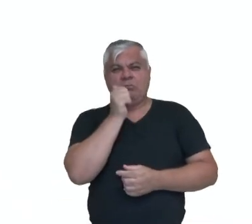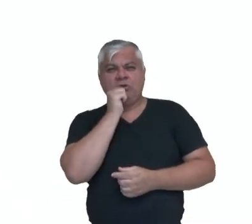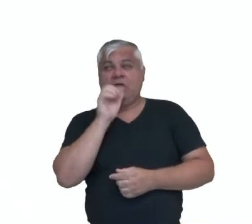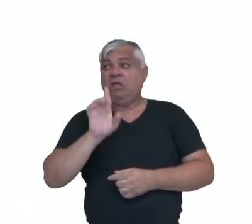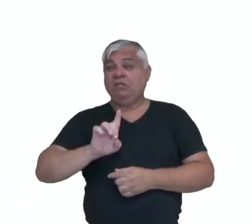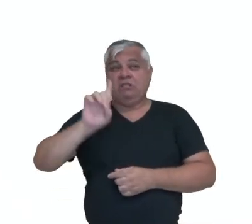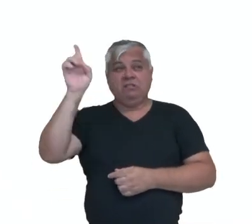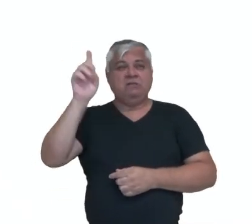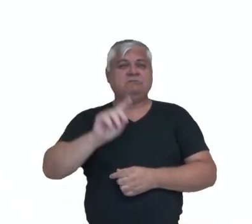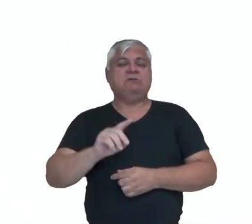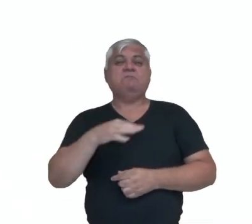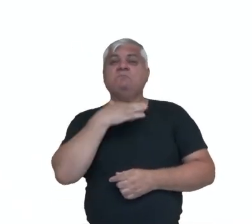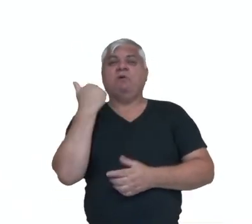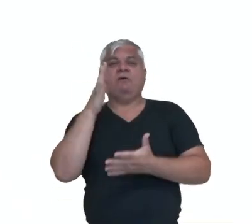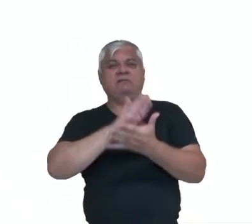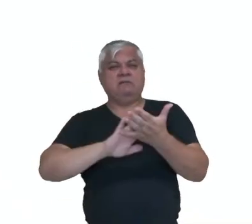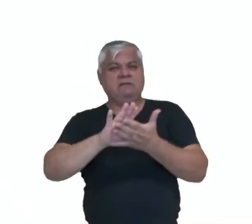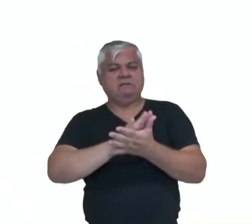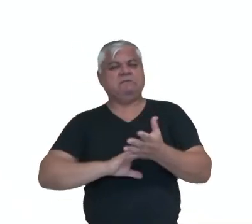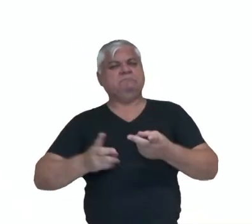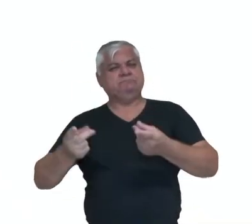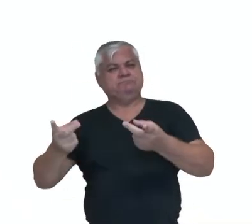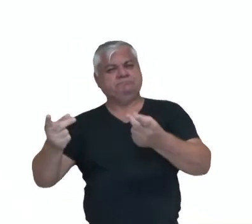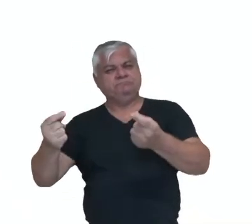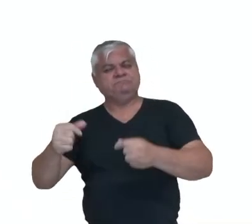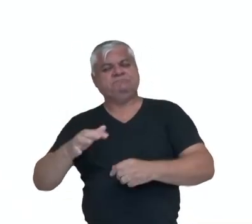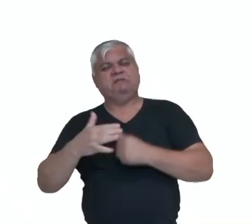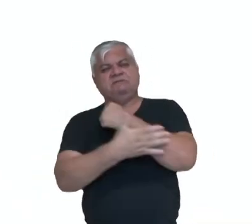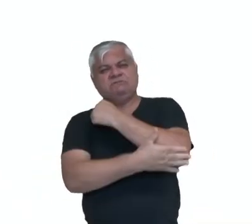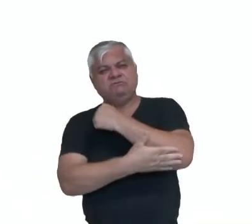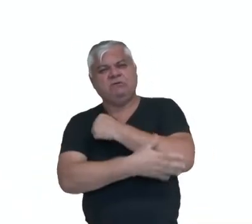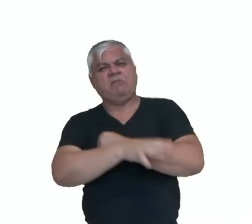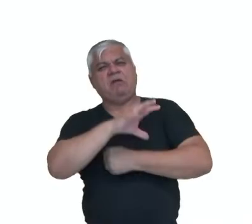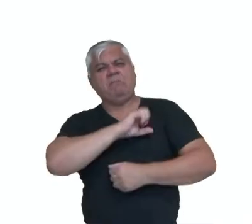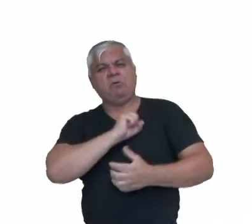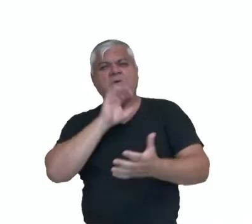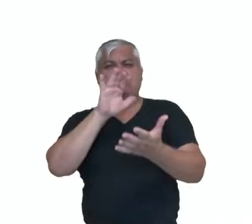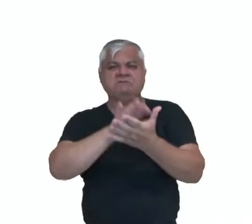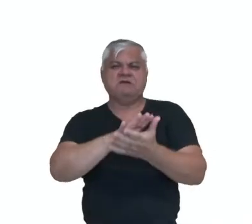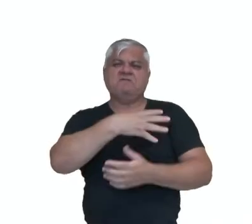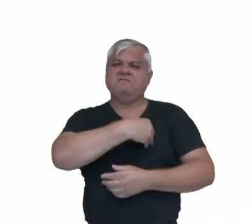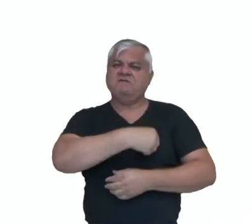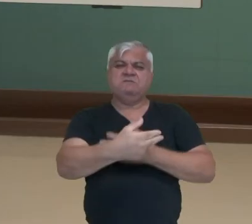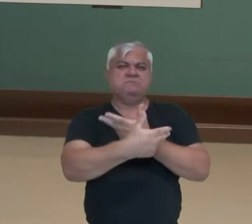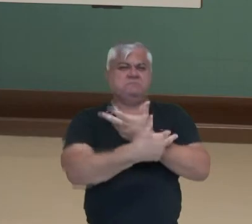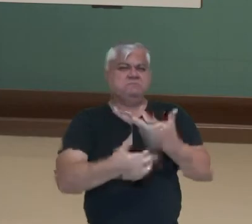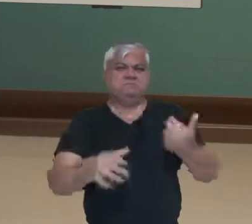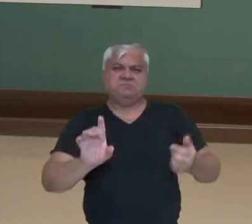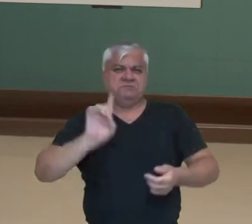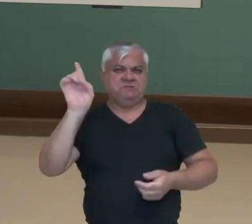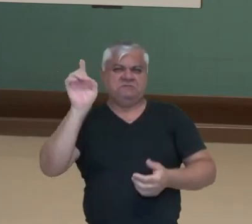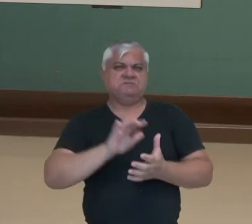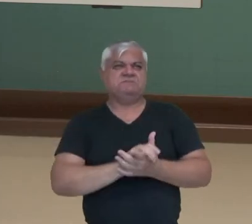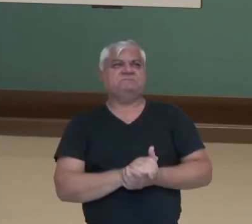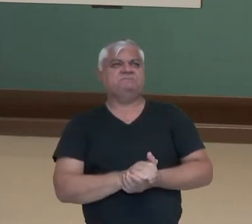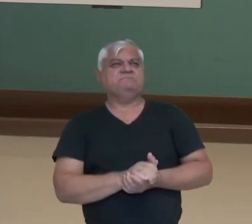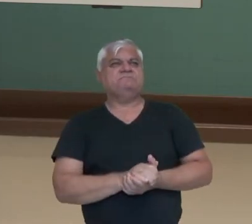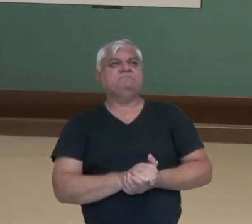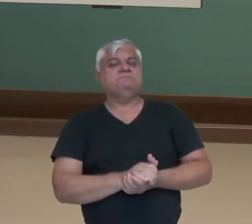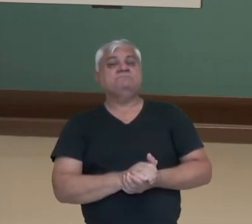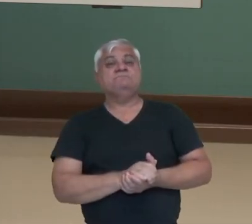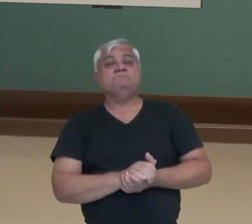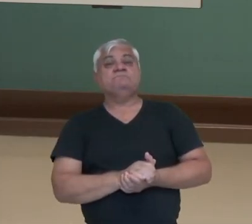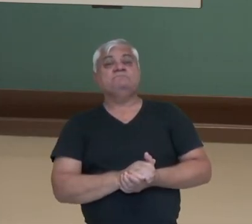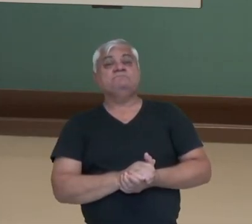Roberto comentou, guerreavam também, hein? Sentiam amor, ódio, ciúmes, casavam e também tinham filhos, filhos de deuses também. Não